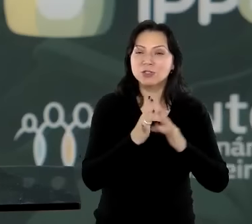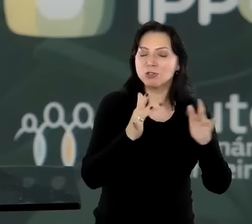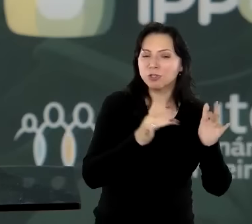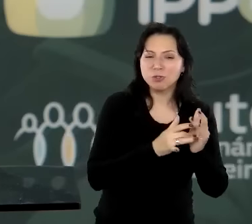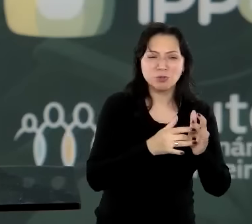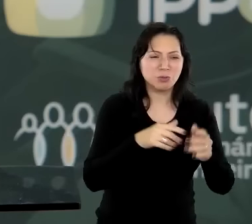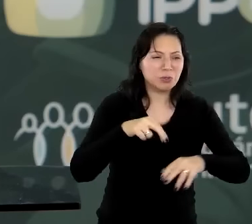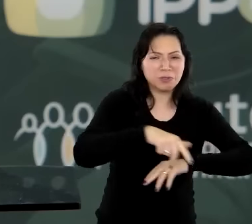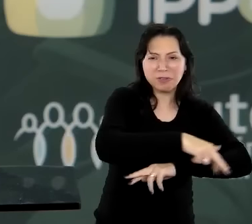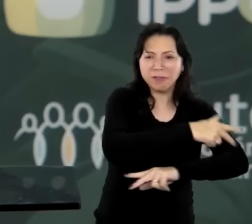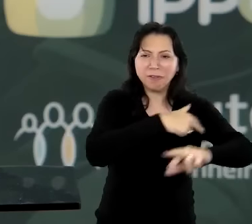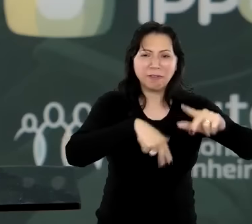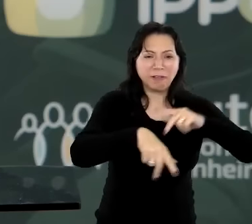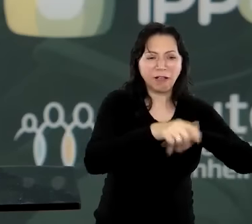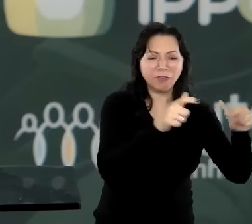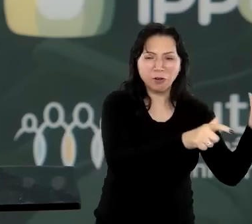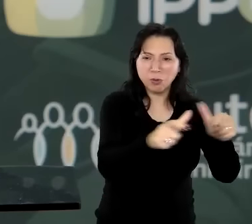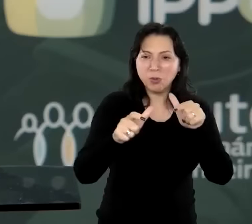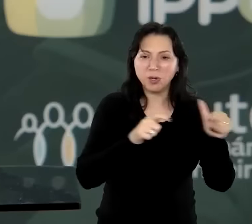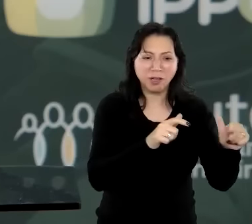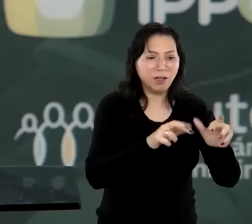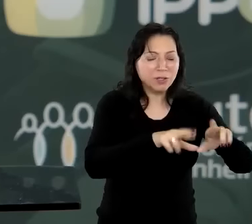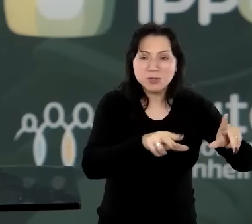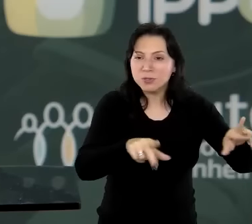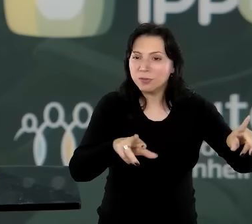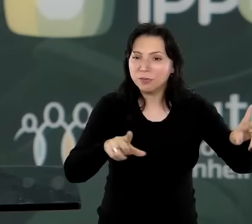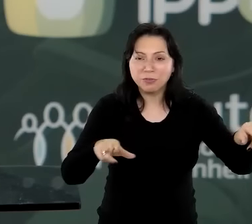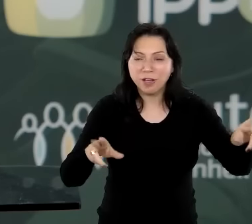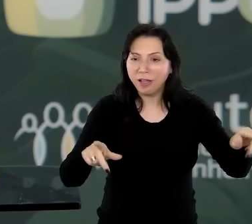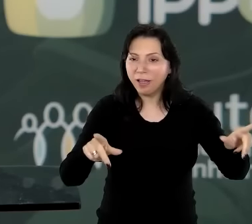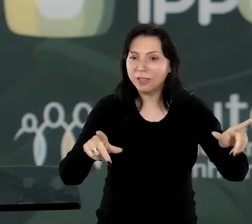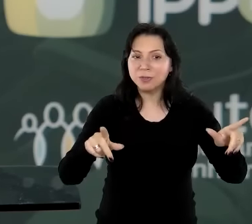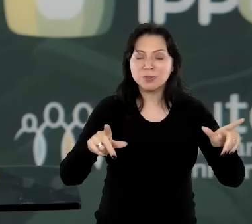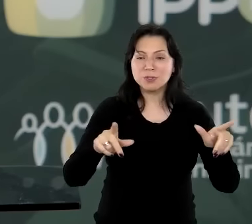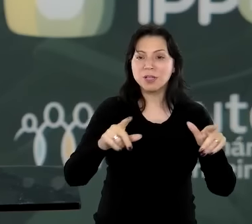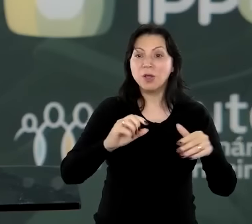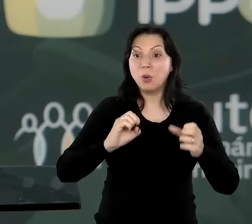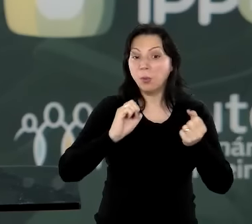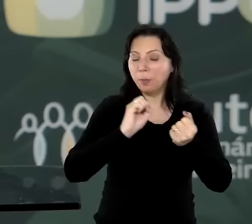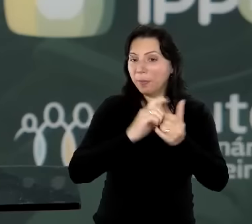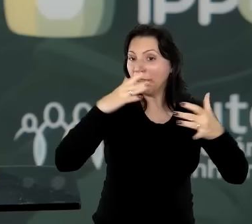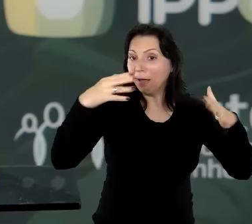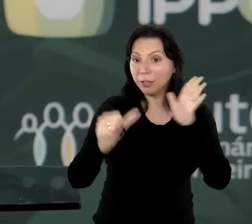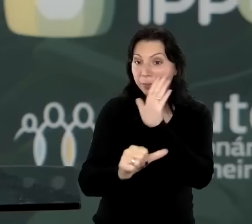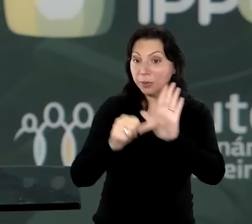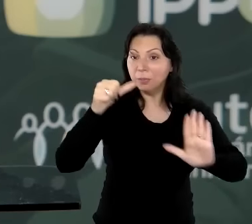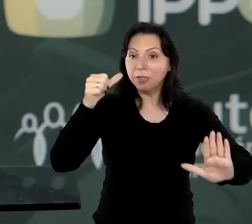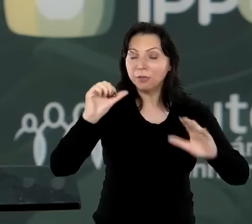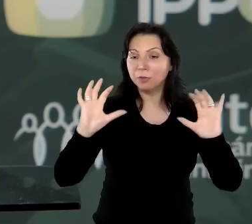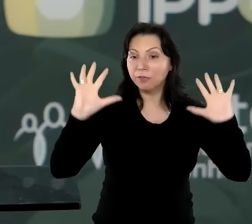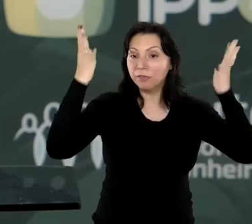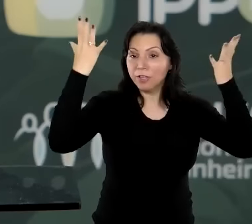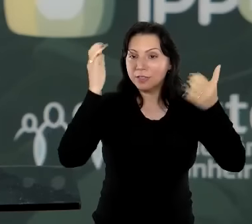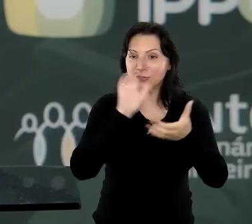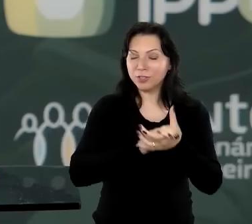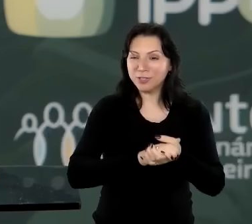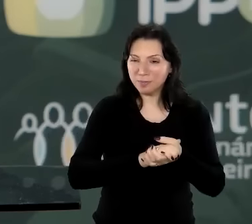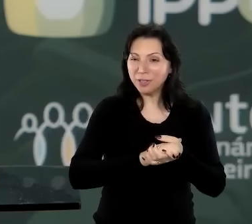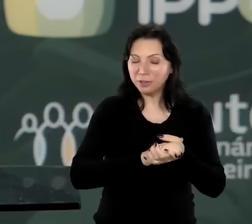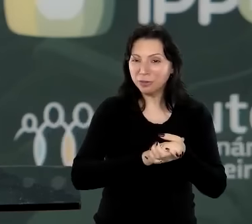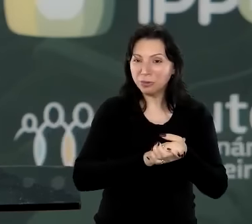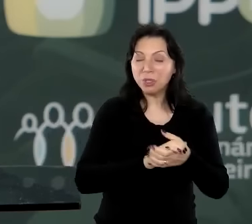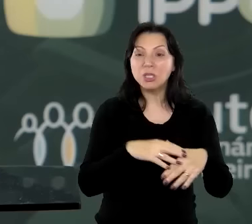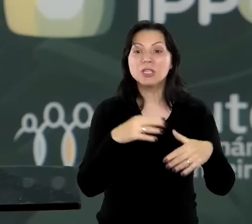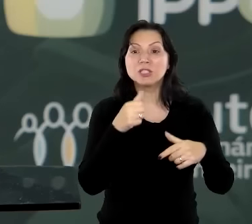banquetes, Jesus fez o primeiro milagre numa festa de casamento, Jesus foi até num cemitério para libertar um homem